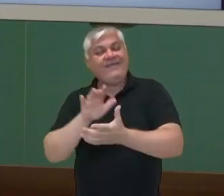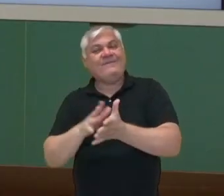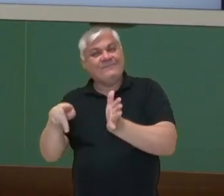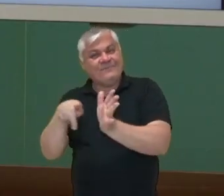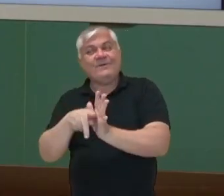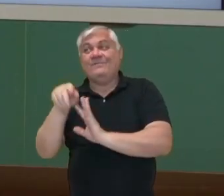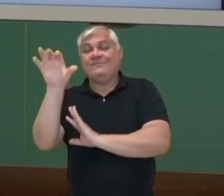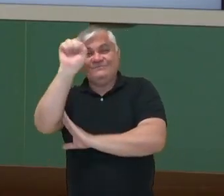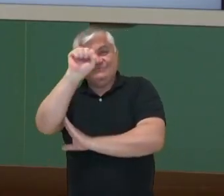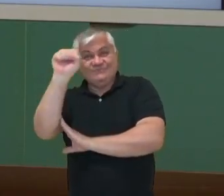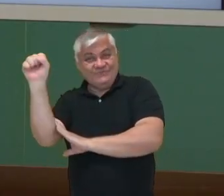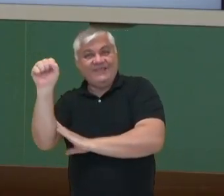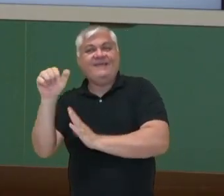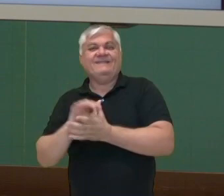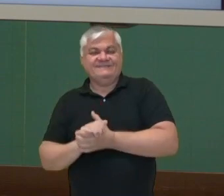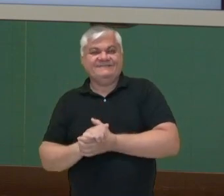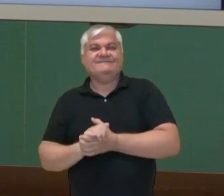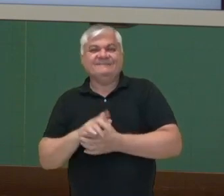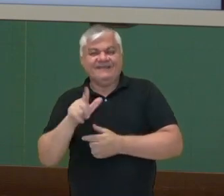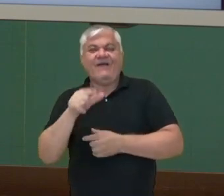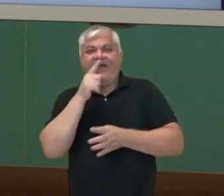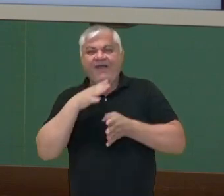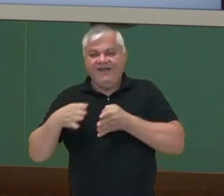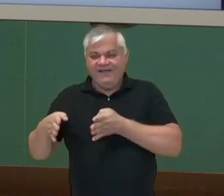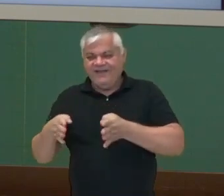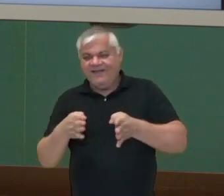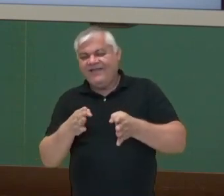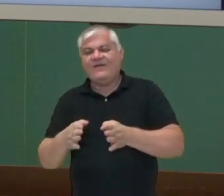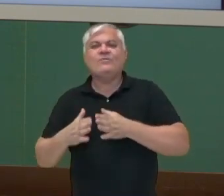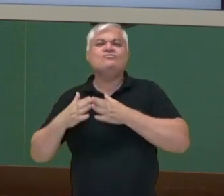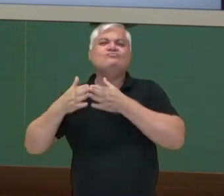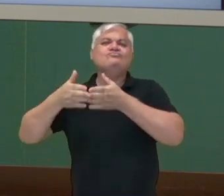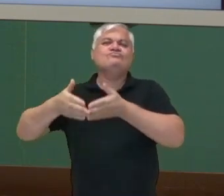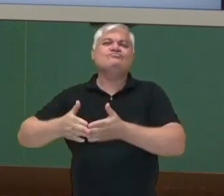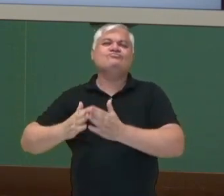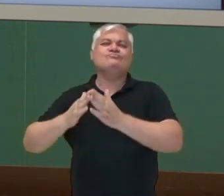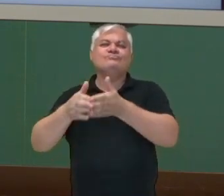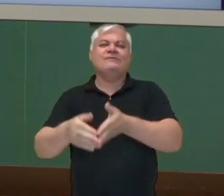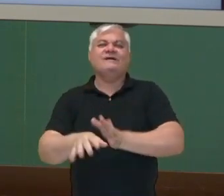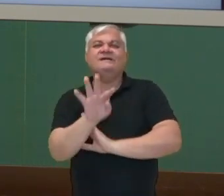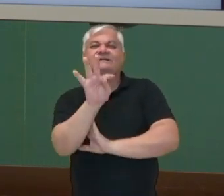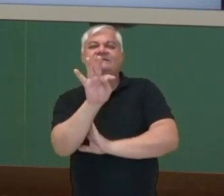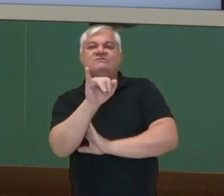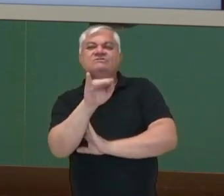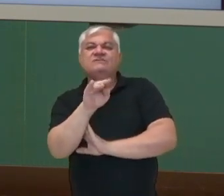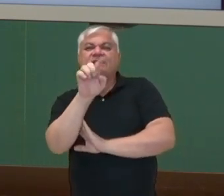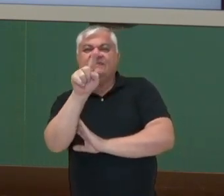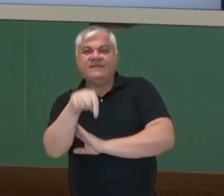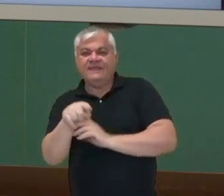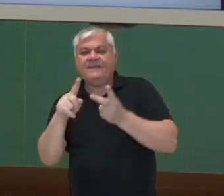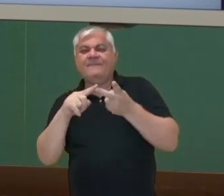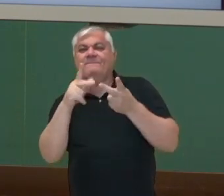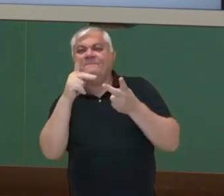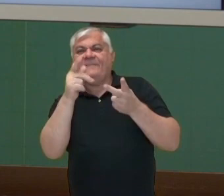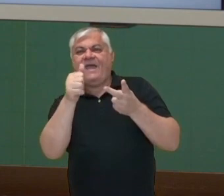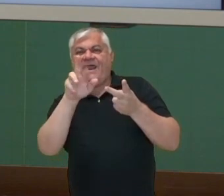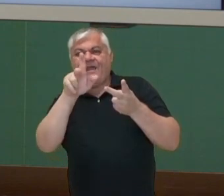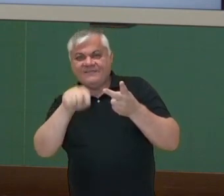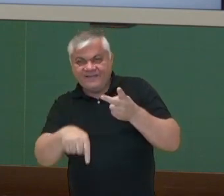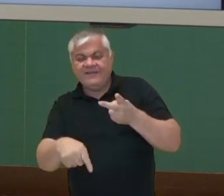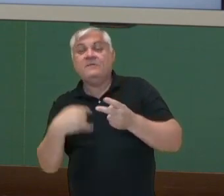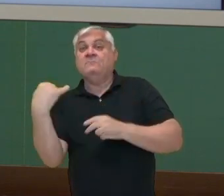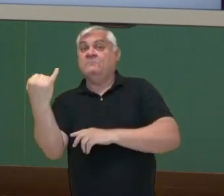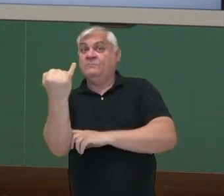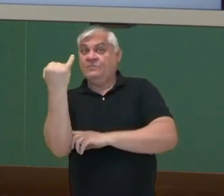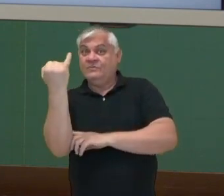é uma hidrovia, uma via pela água dos rios Tietê e Paraná, importantíssima, não só para a região